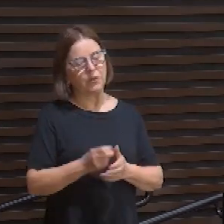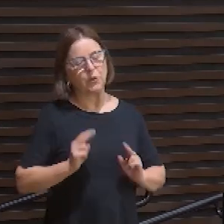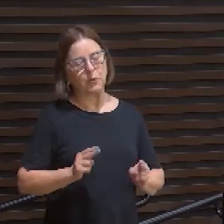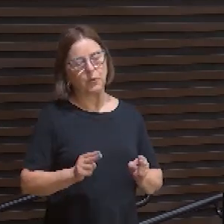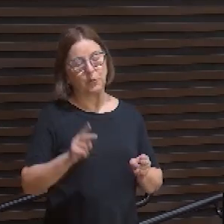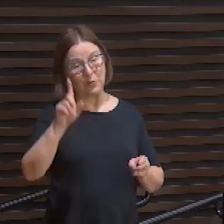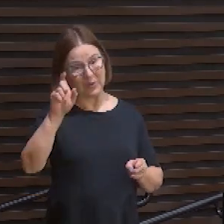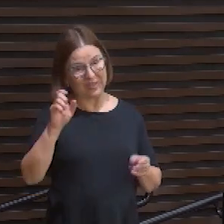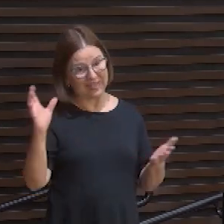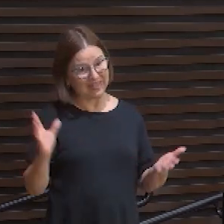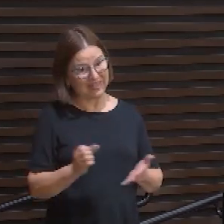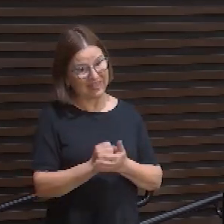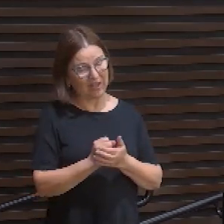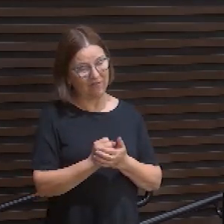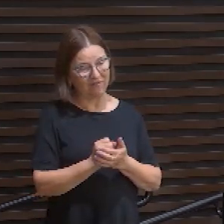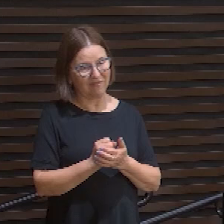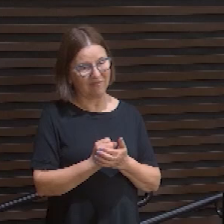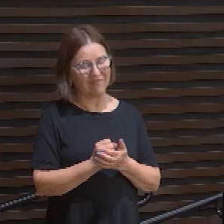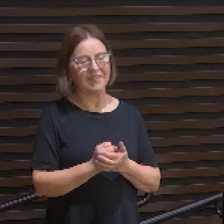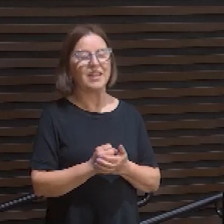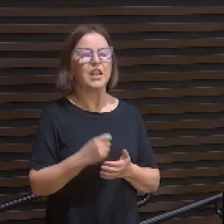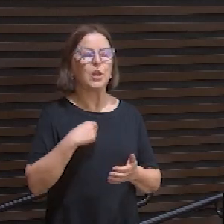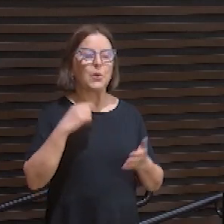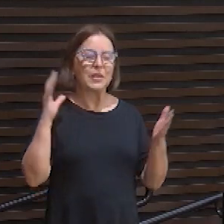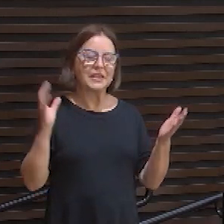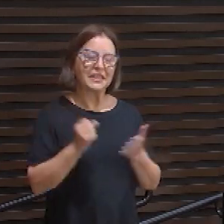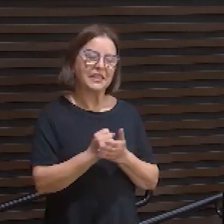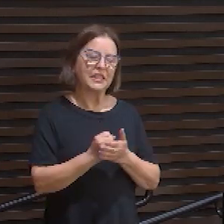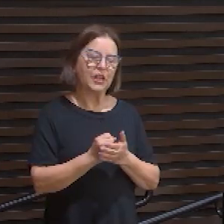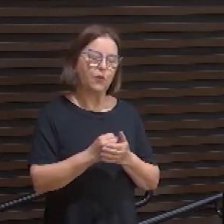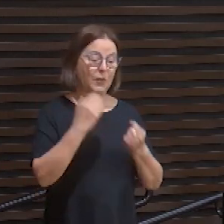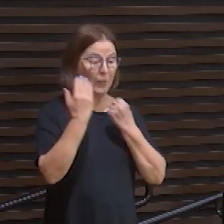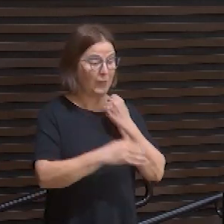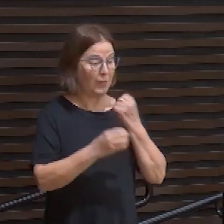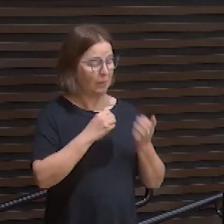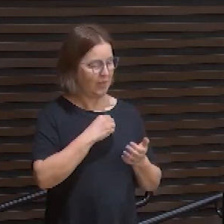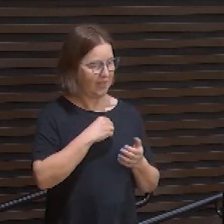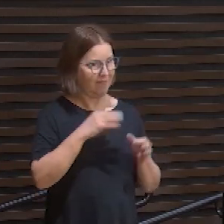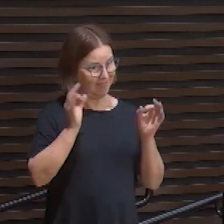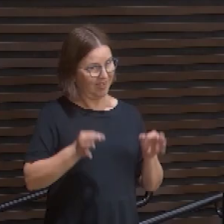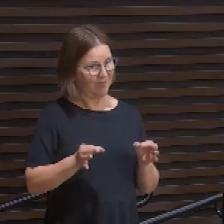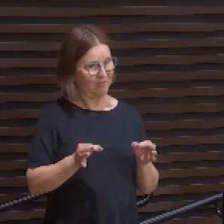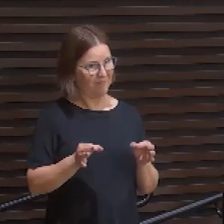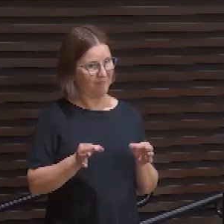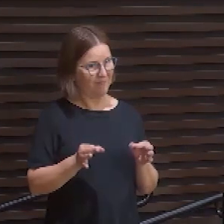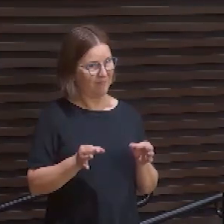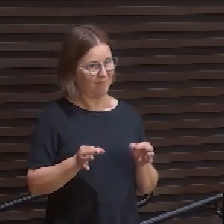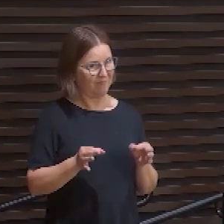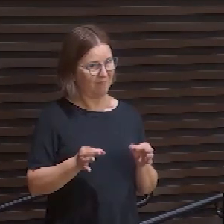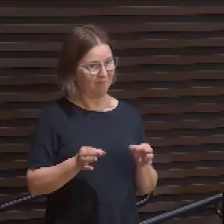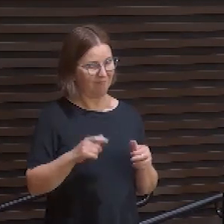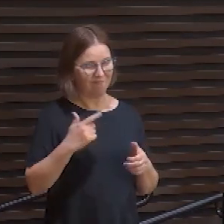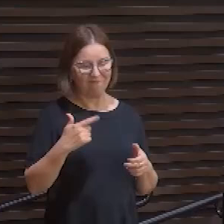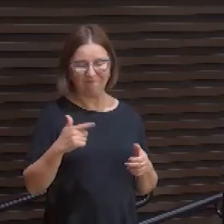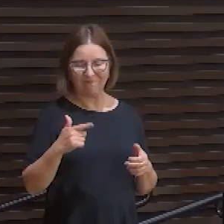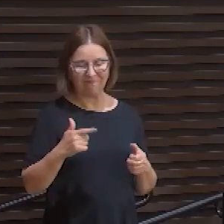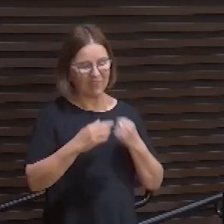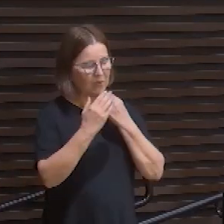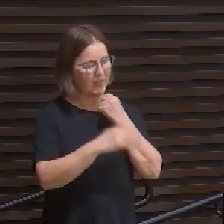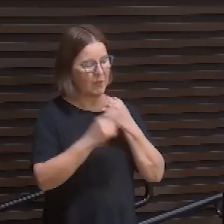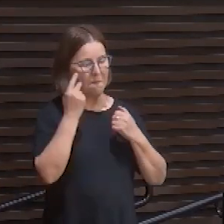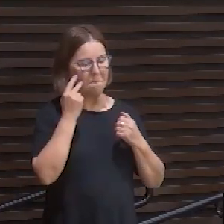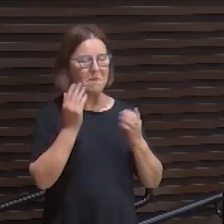salvo. Eu fui salvo da condenação do pecado, certo? Nenhuma condenação há para os que